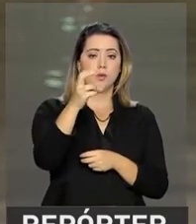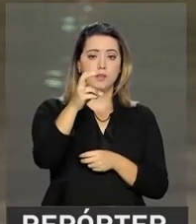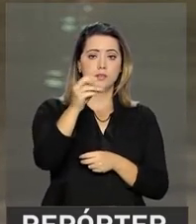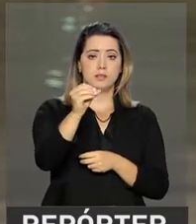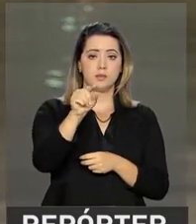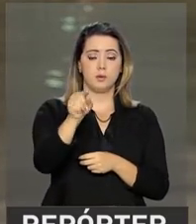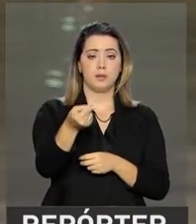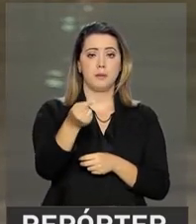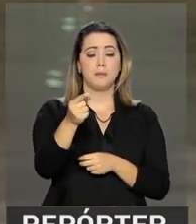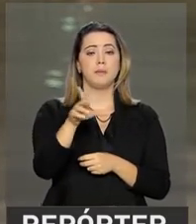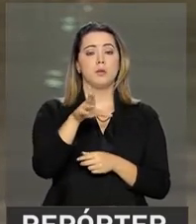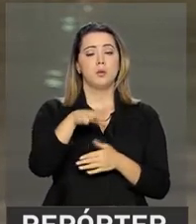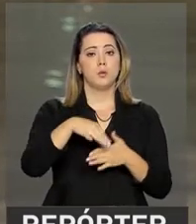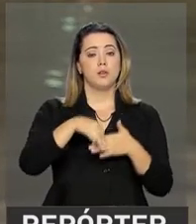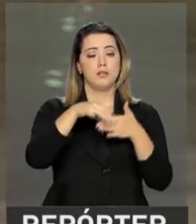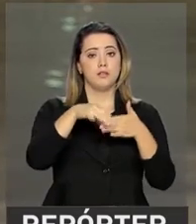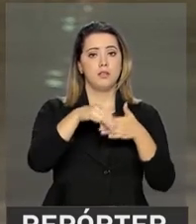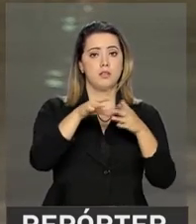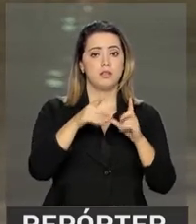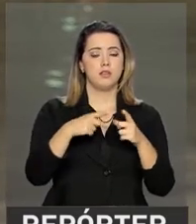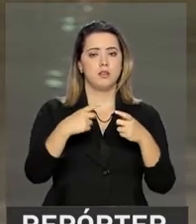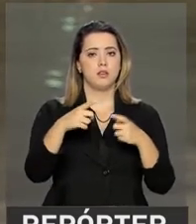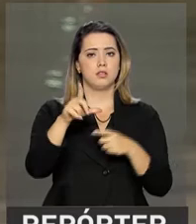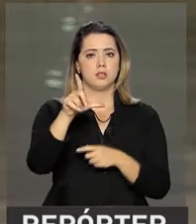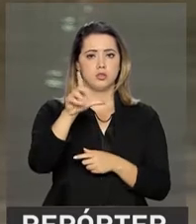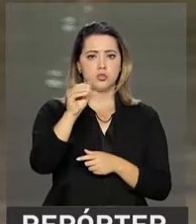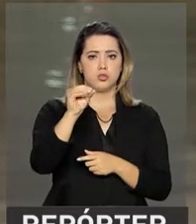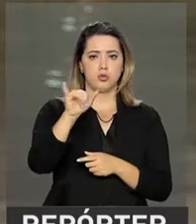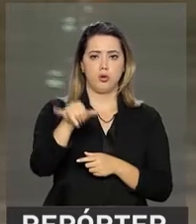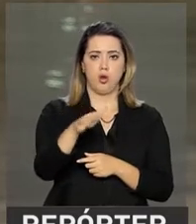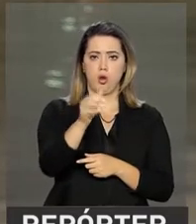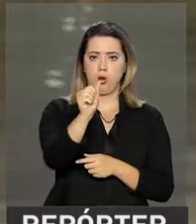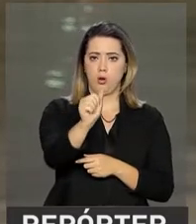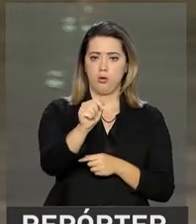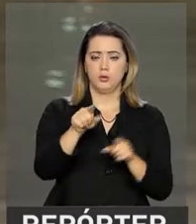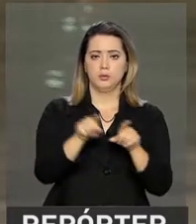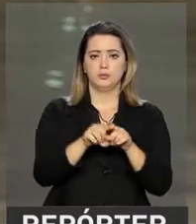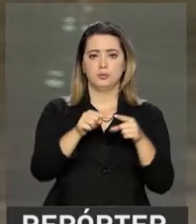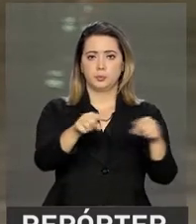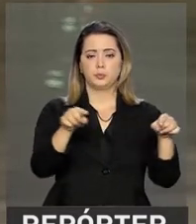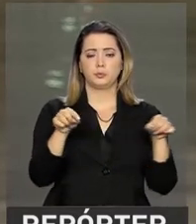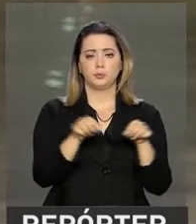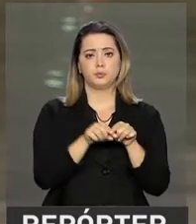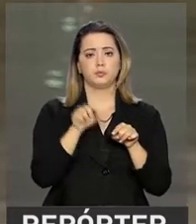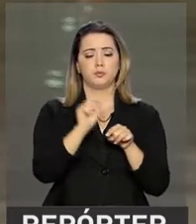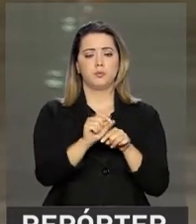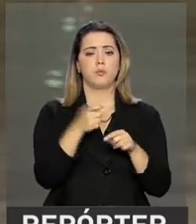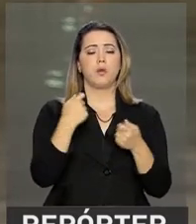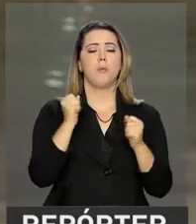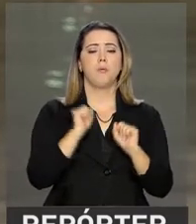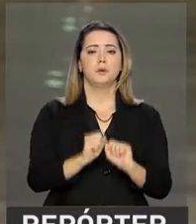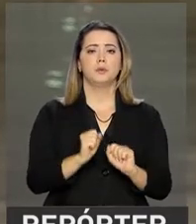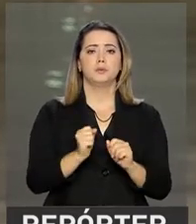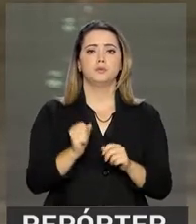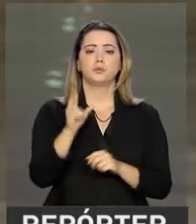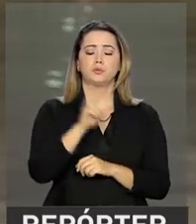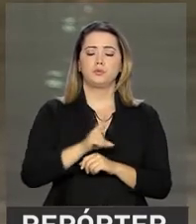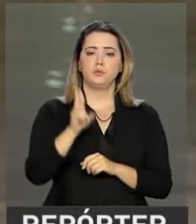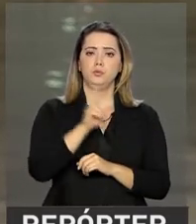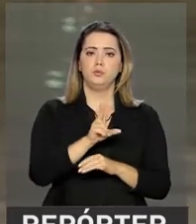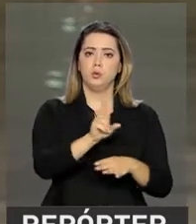dirigentes lojistas associados a confederação nacional de dirigentes lojistas possam usufruir